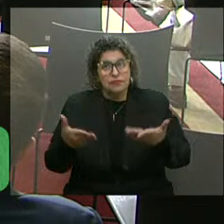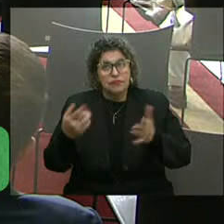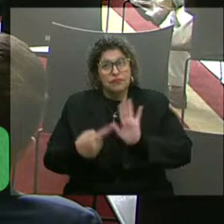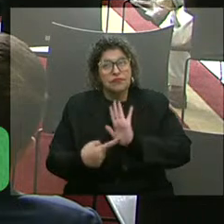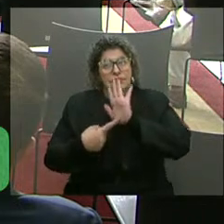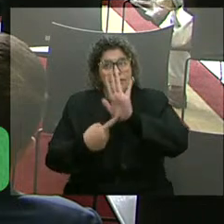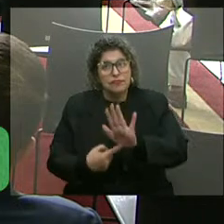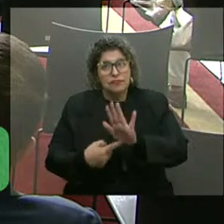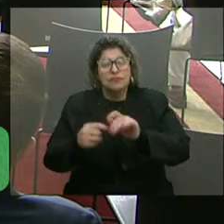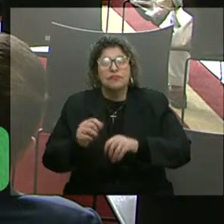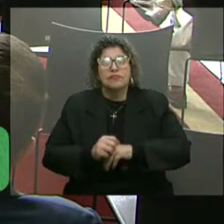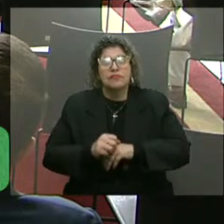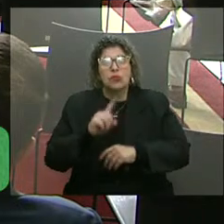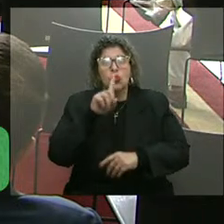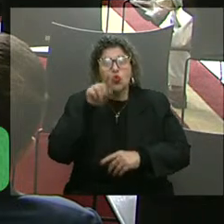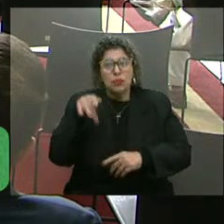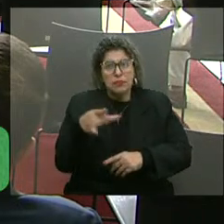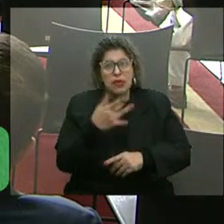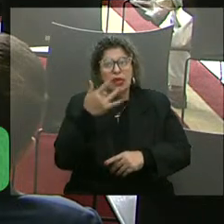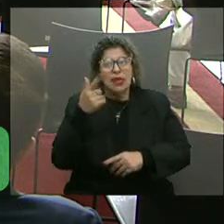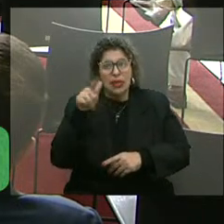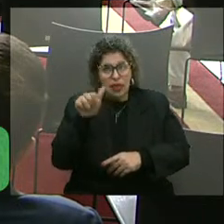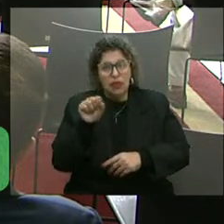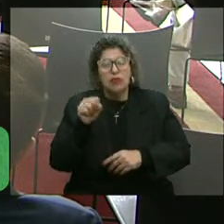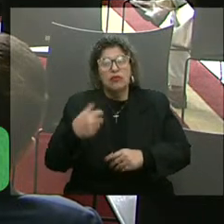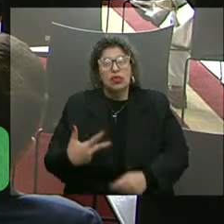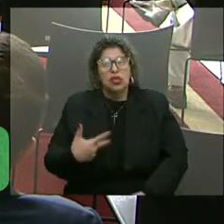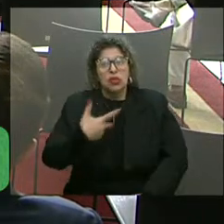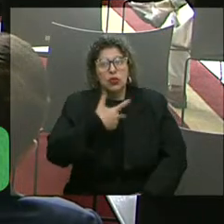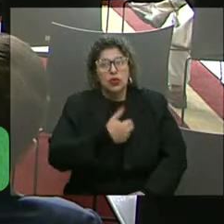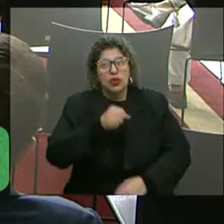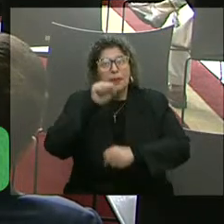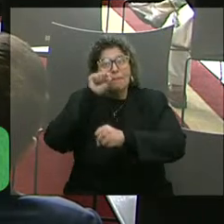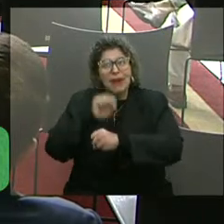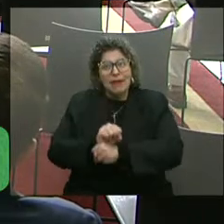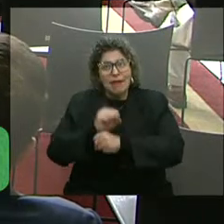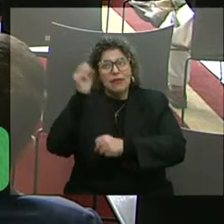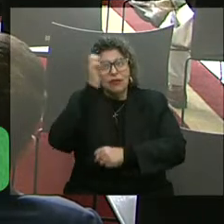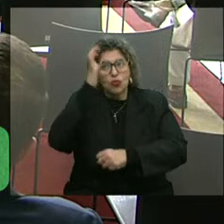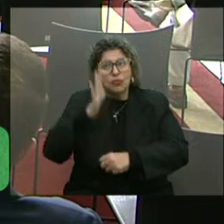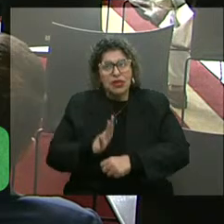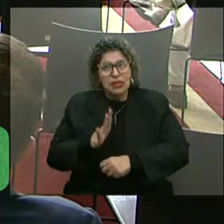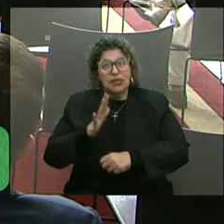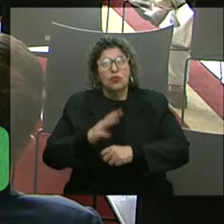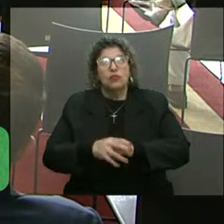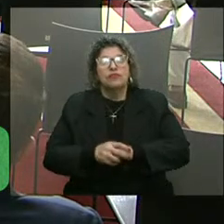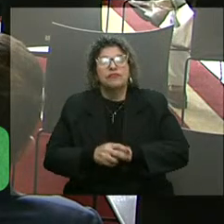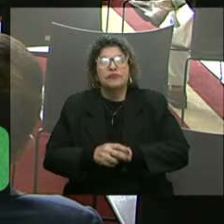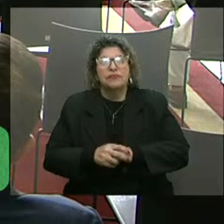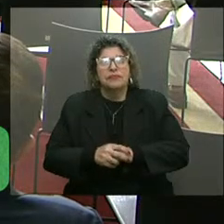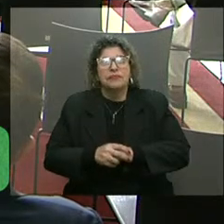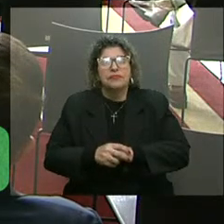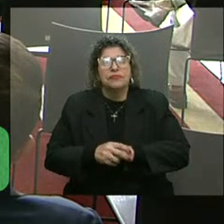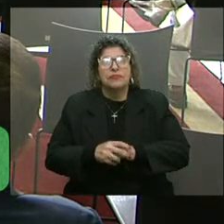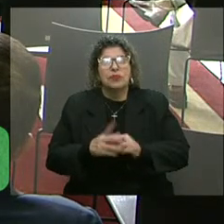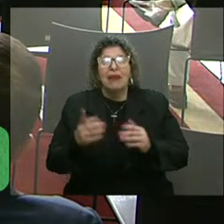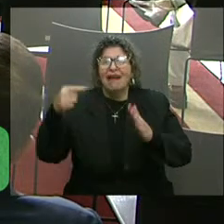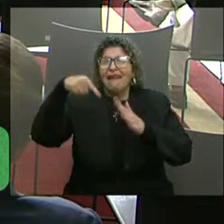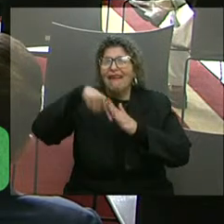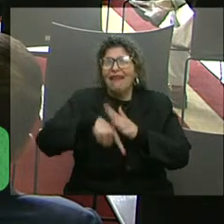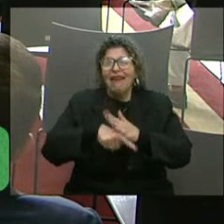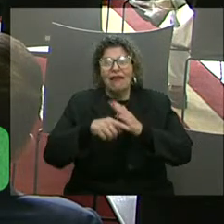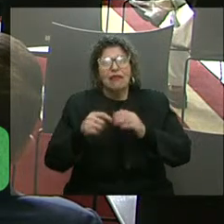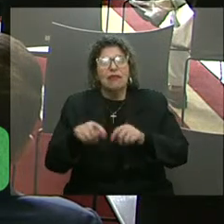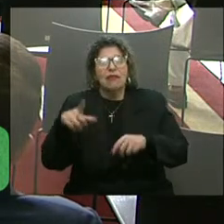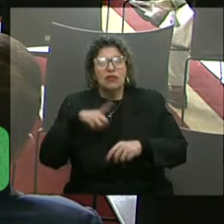agora. Nós temos 1 milhão de cirurgias eletivas adiadas no Brasil em 2020, uma queda de cirurgias